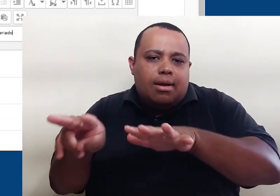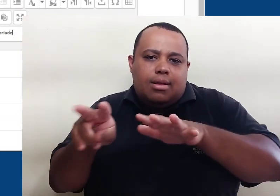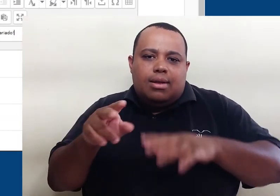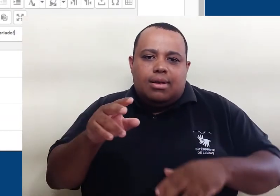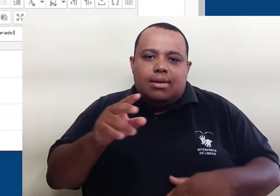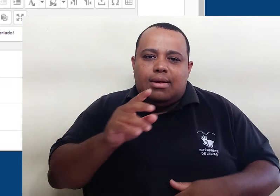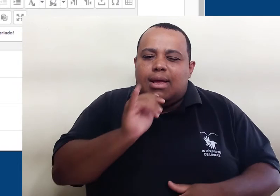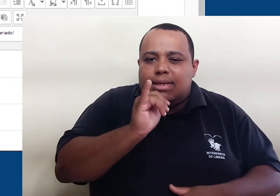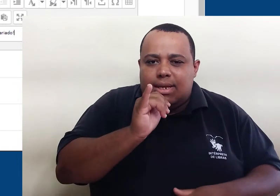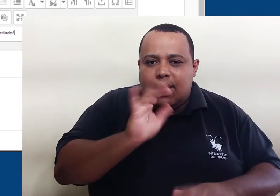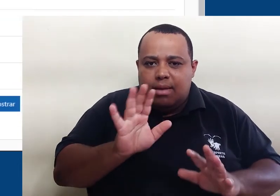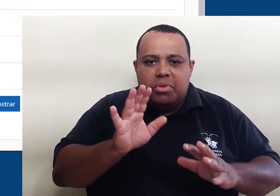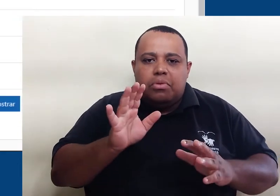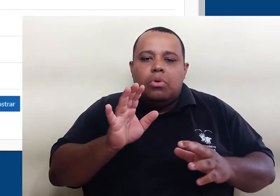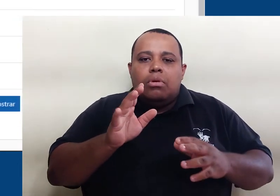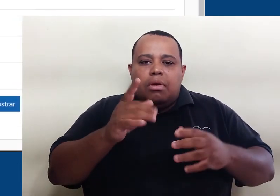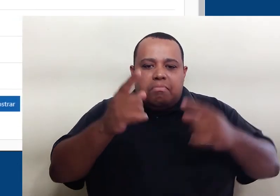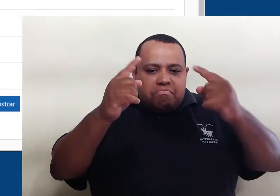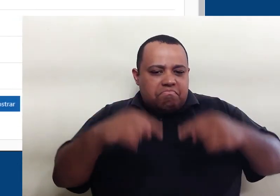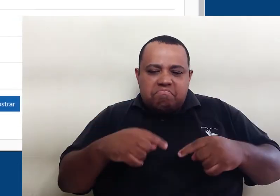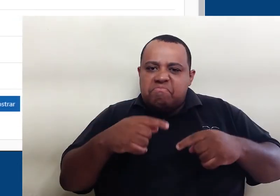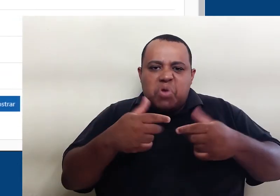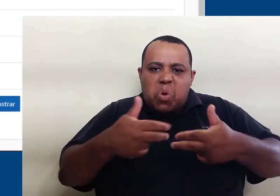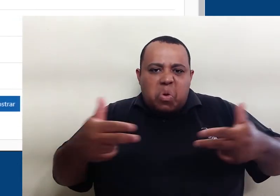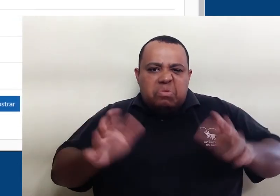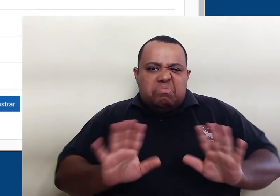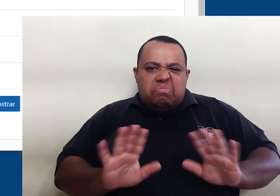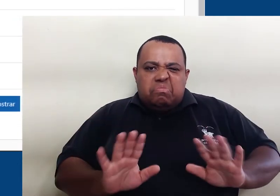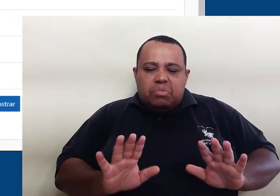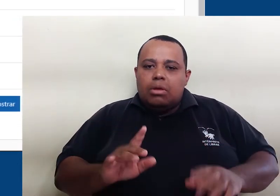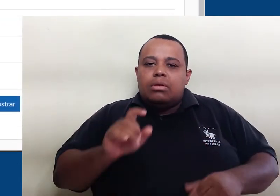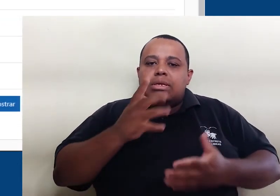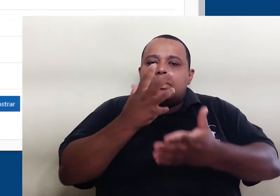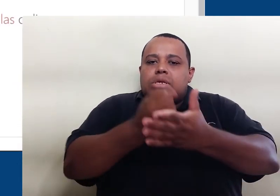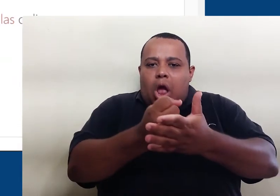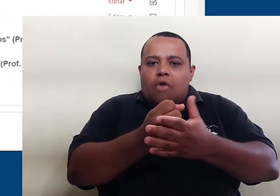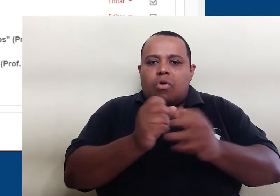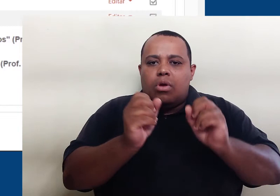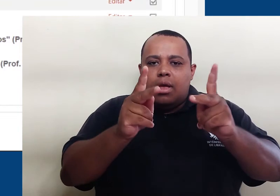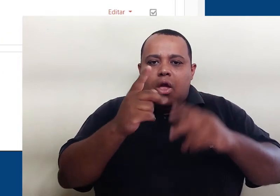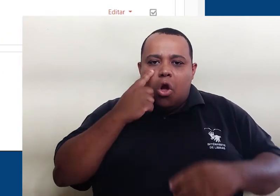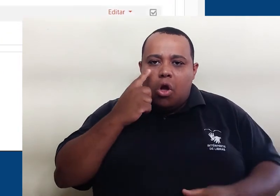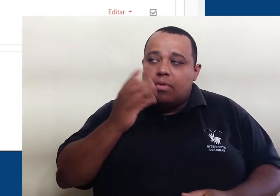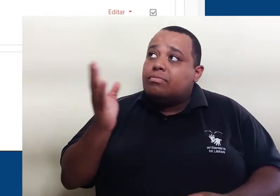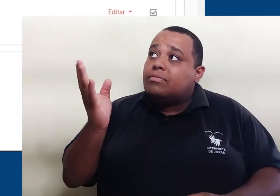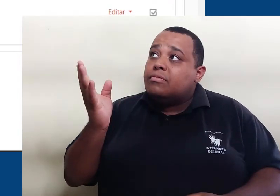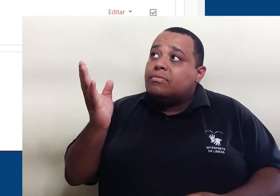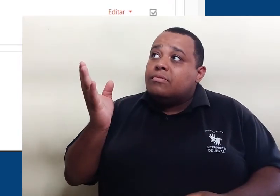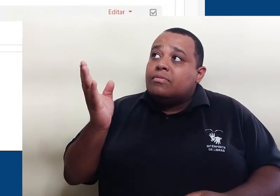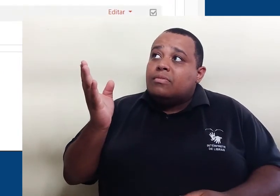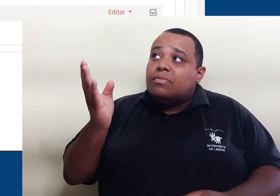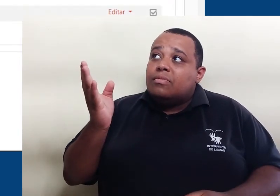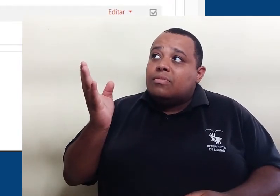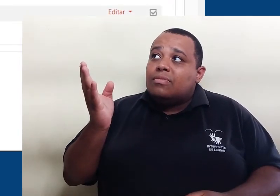feriado. Exemplo, tá, pessoal? Não preciso me preocupar com isso aqui agora, só quero exemplificar para vocês. Salvar e voltar o curso. Então vocês estão vendo que